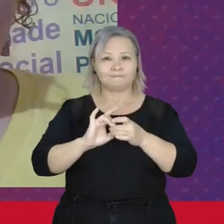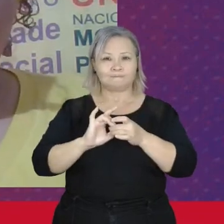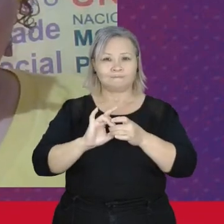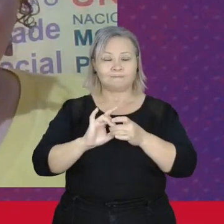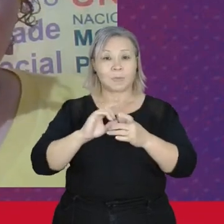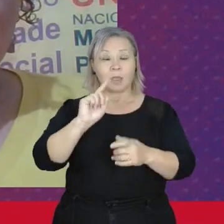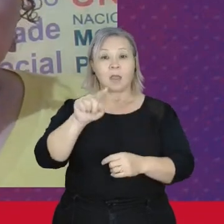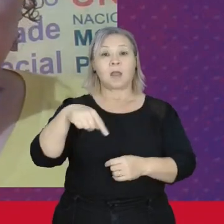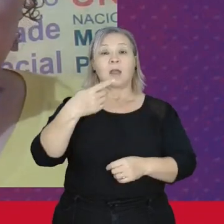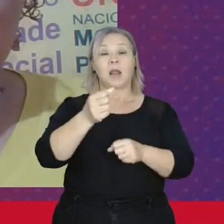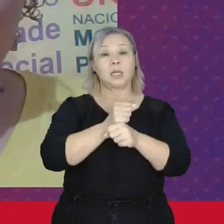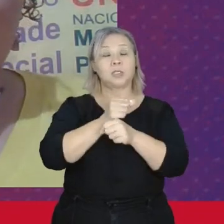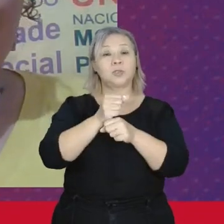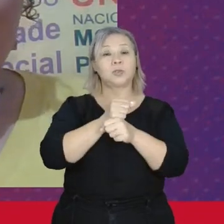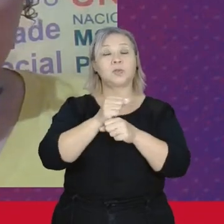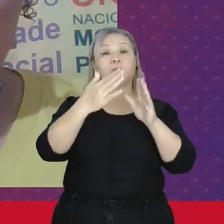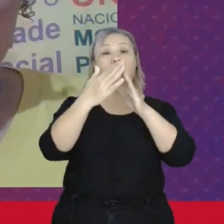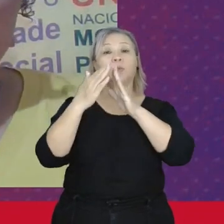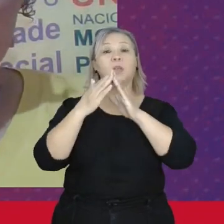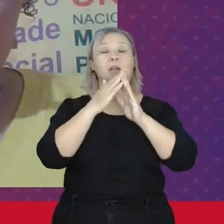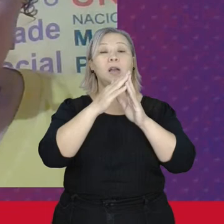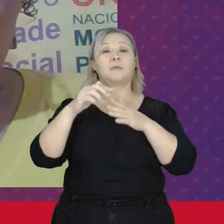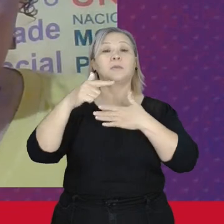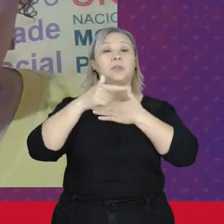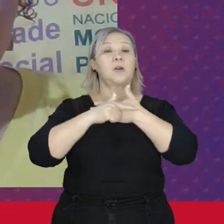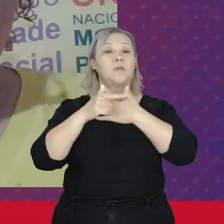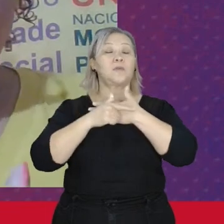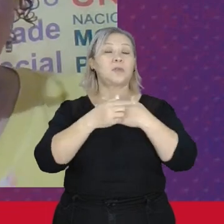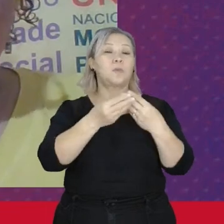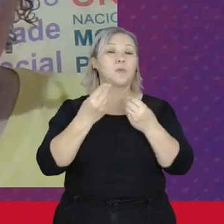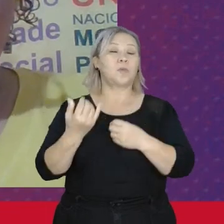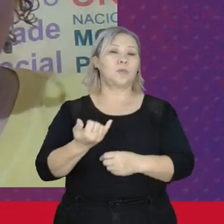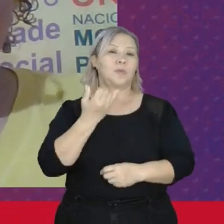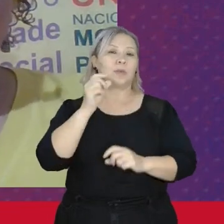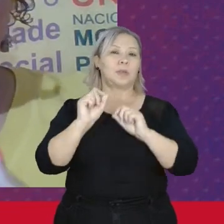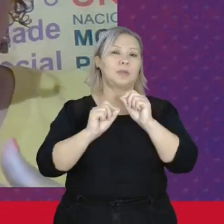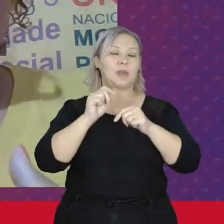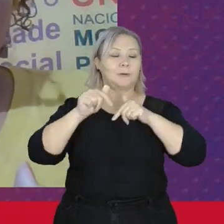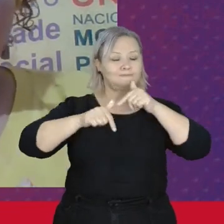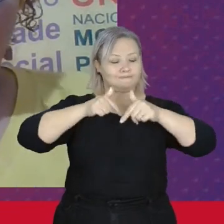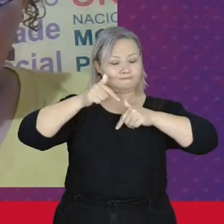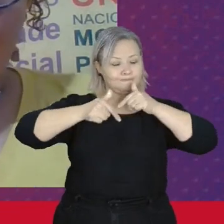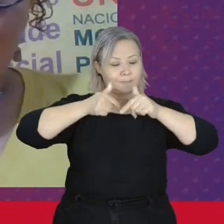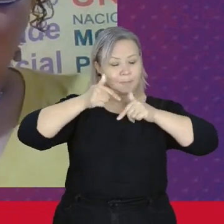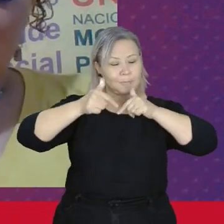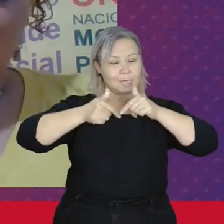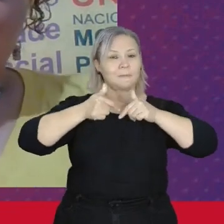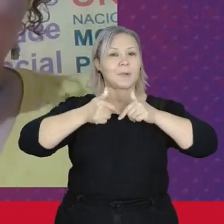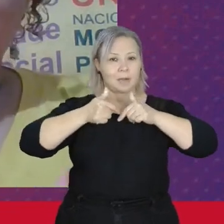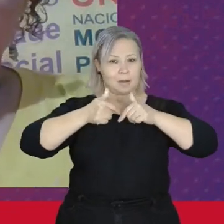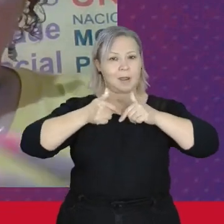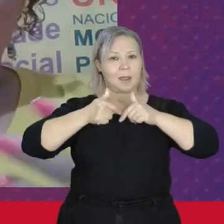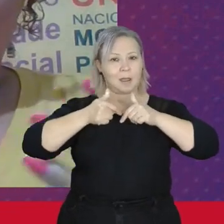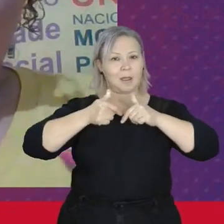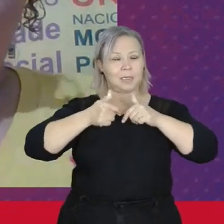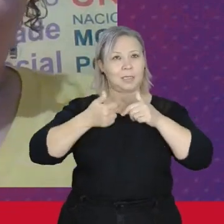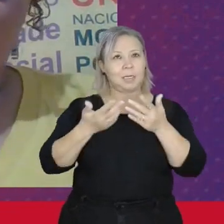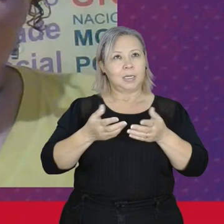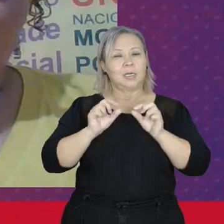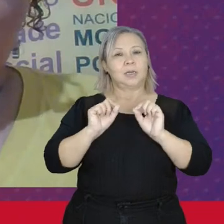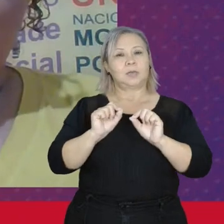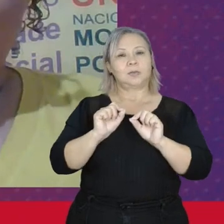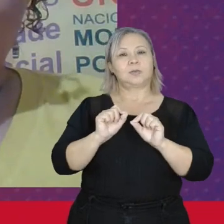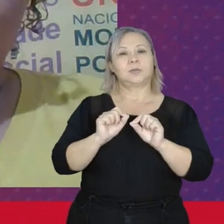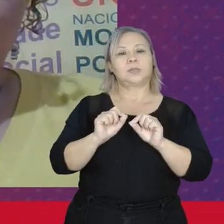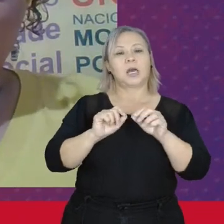de construir a moradia, tinha que ter um papel muito importante, que era trabalhar a consciência, trabalhar